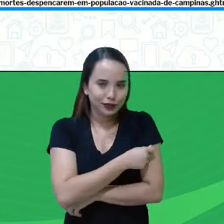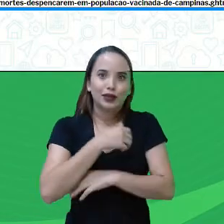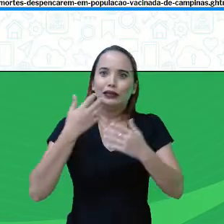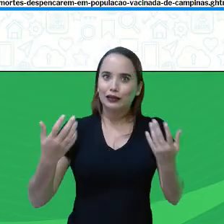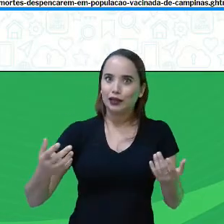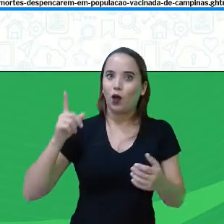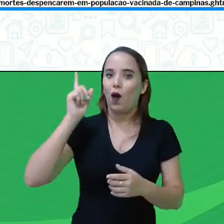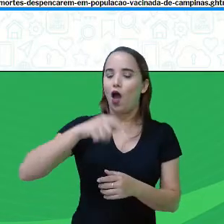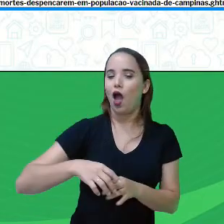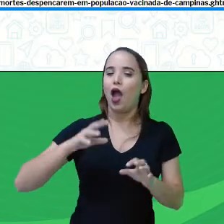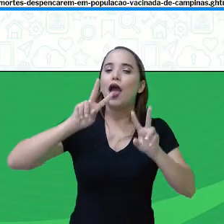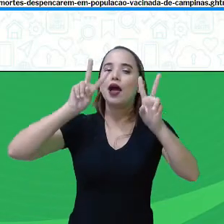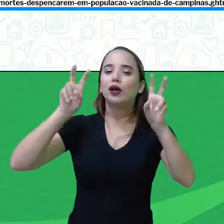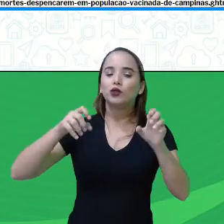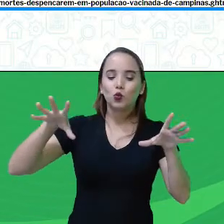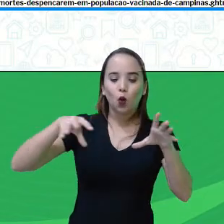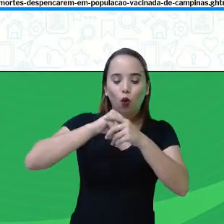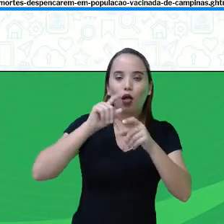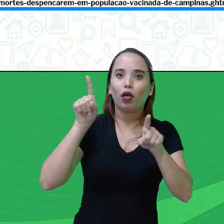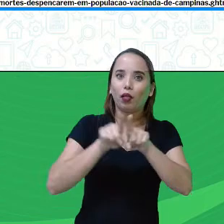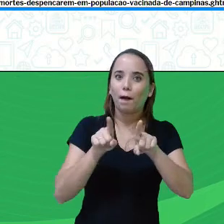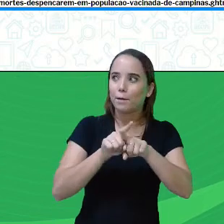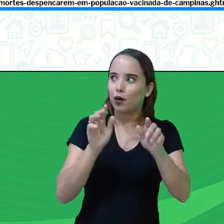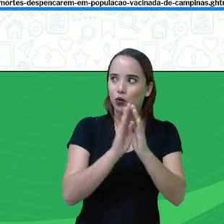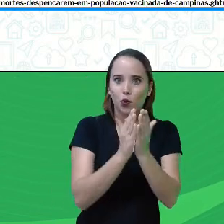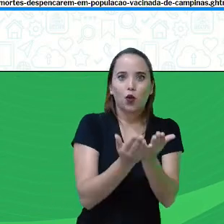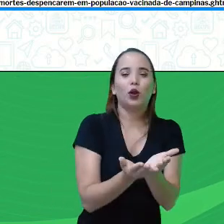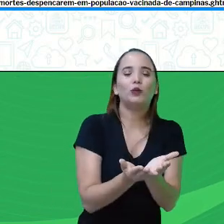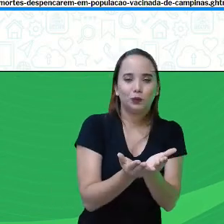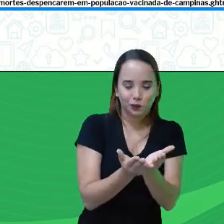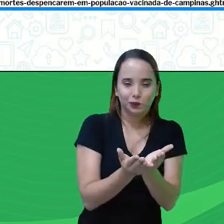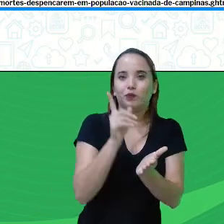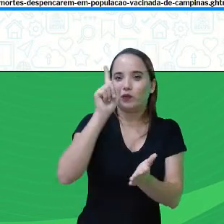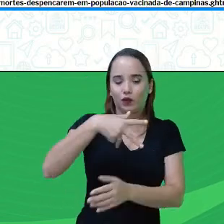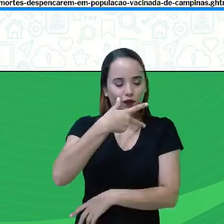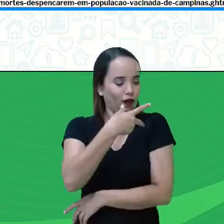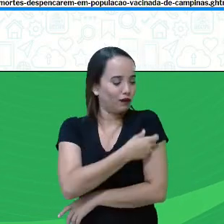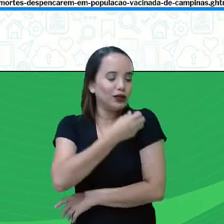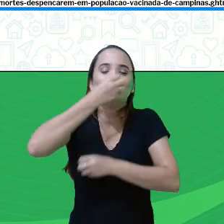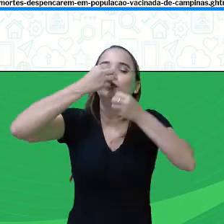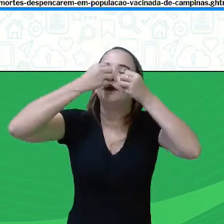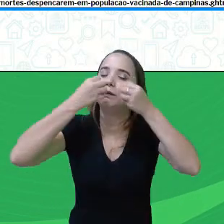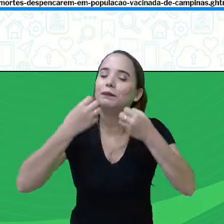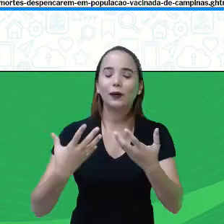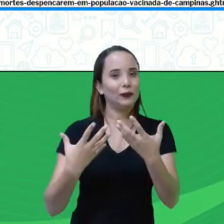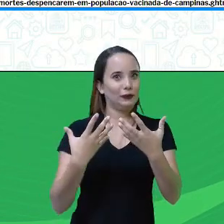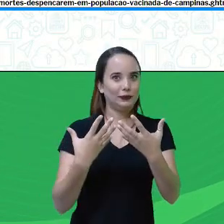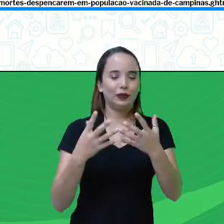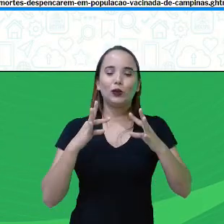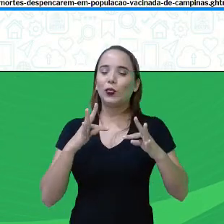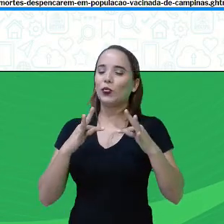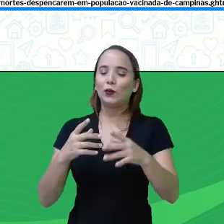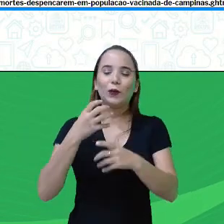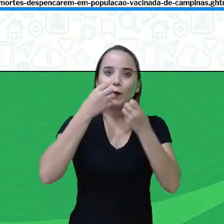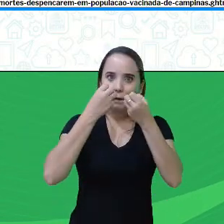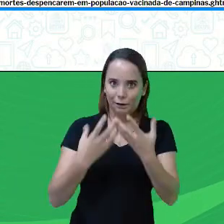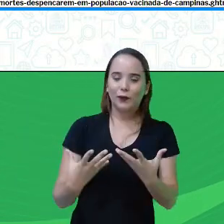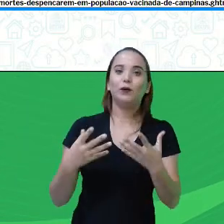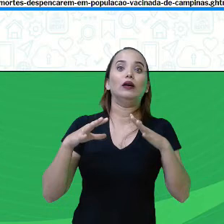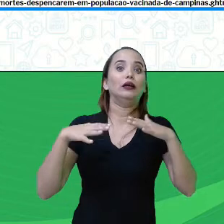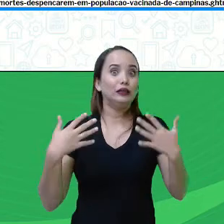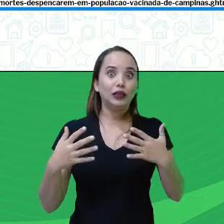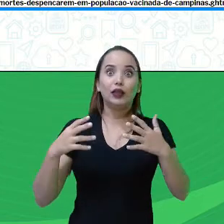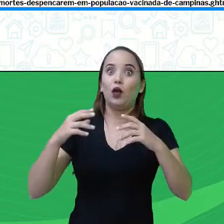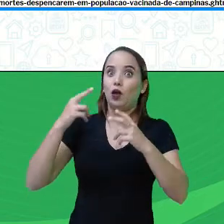estão lendo ou já terminaram de ler, que a vacina é tudo de bom. Vacina é tudo de bom e a gente percebe em números,